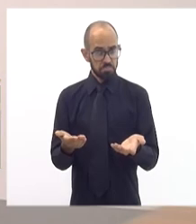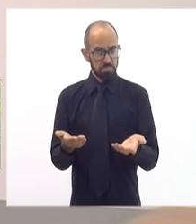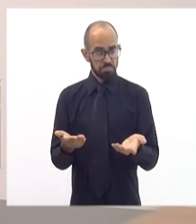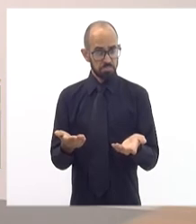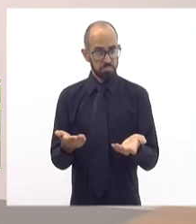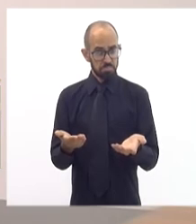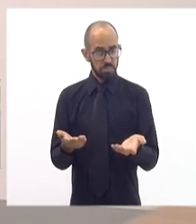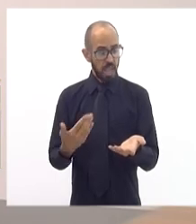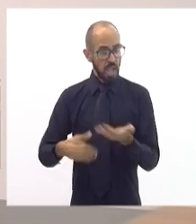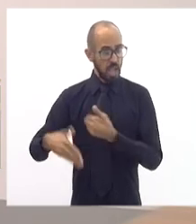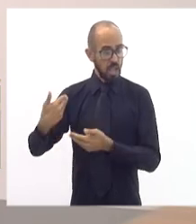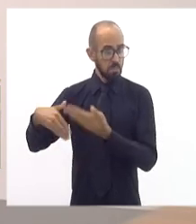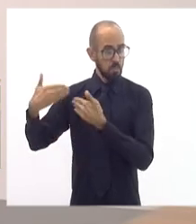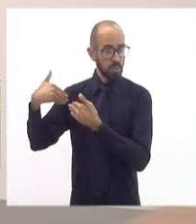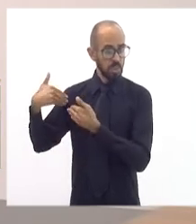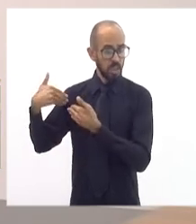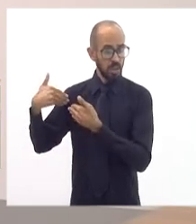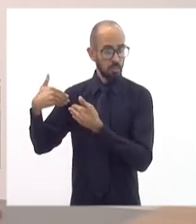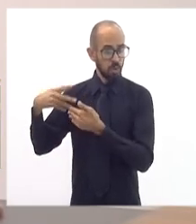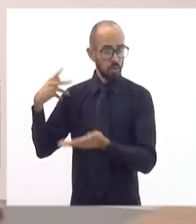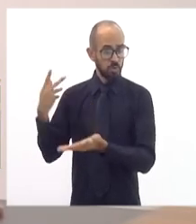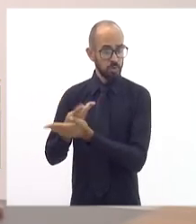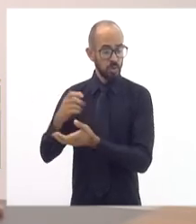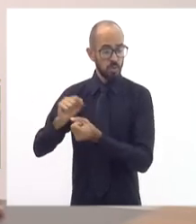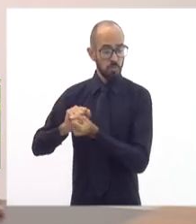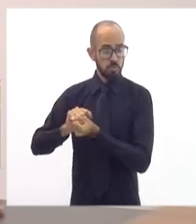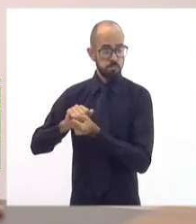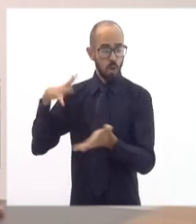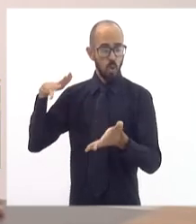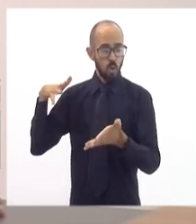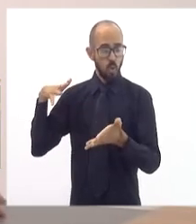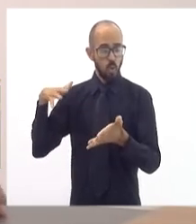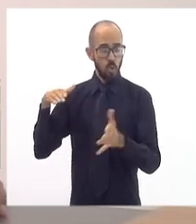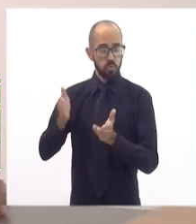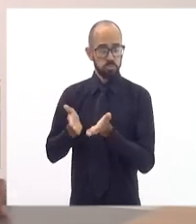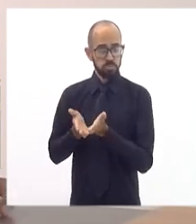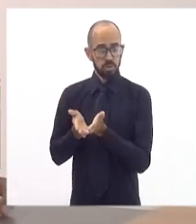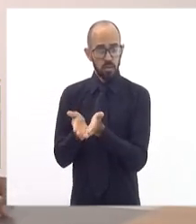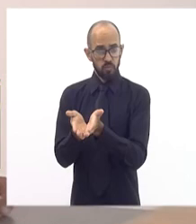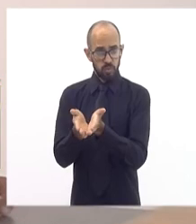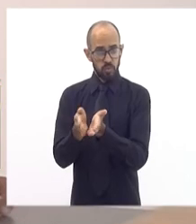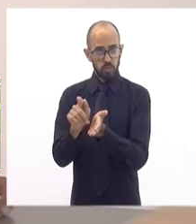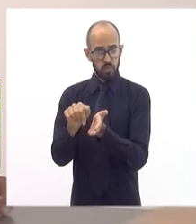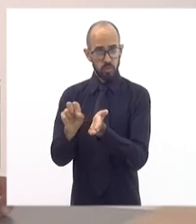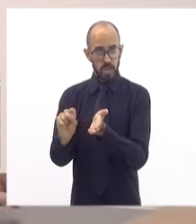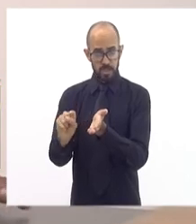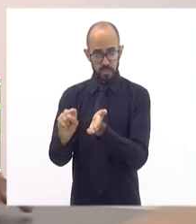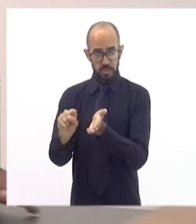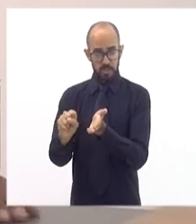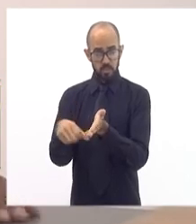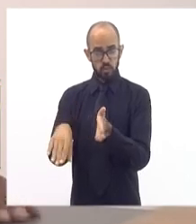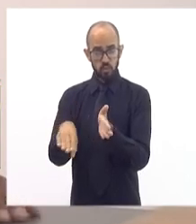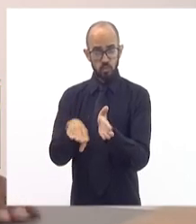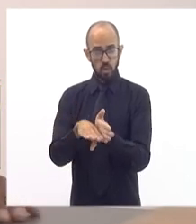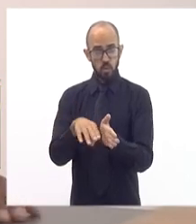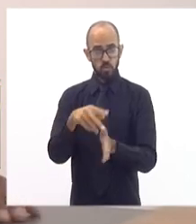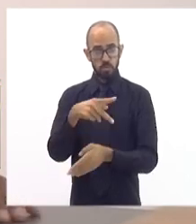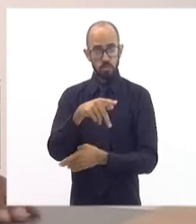a uns anos atrás houve a explosão de um navio de gás no Porto de Paranaguá